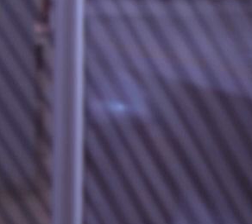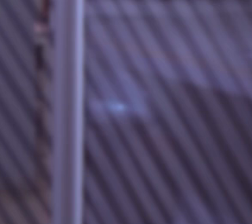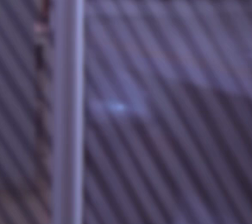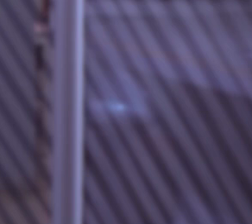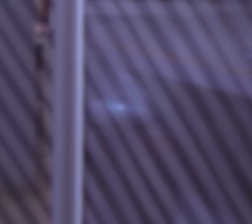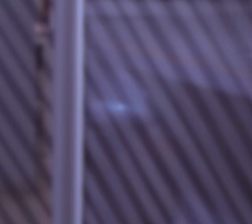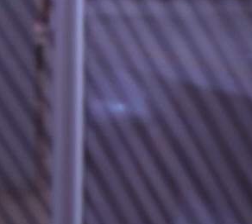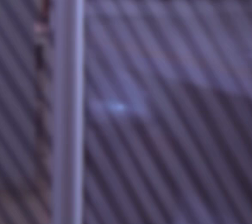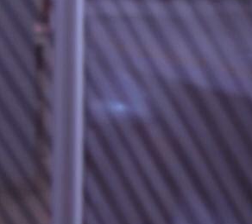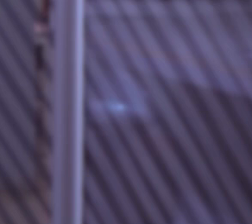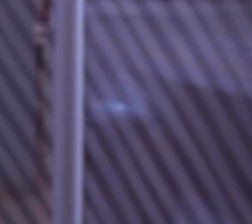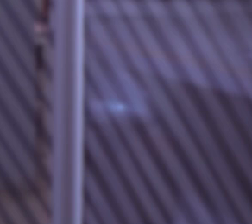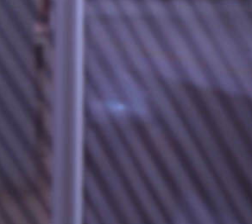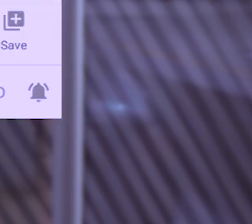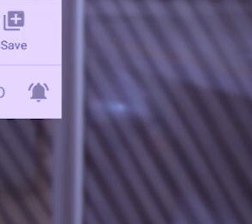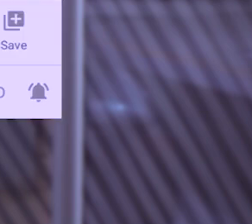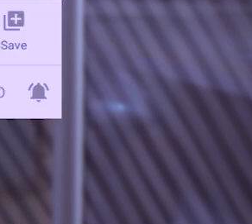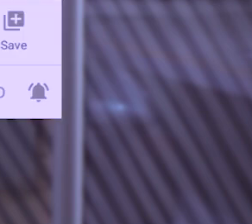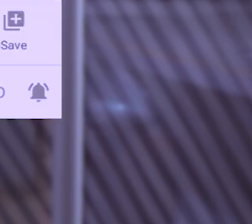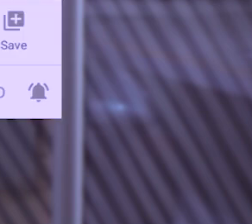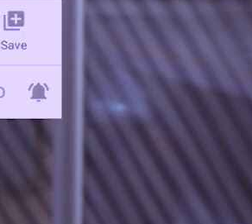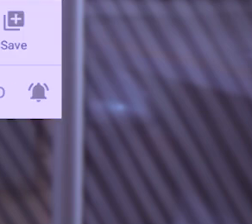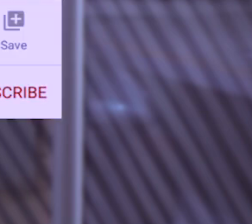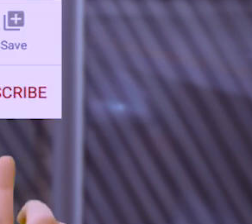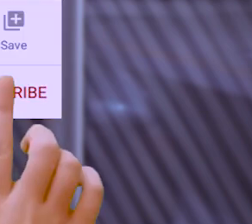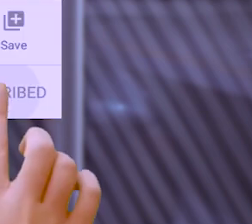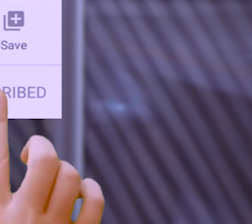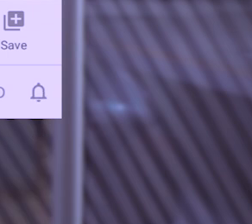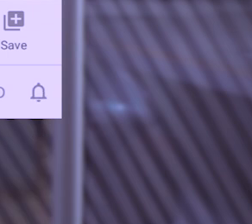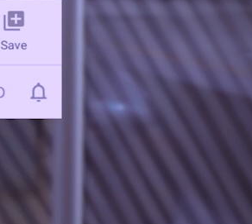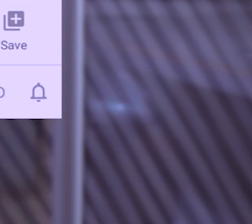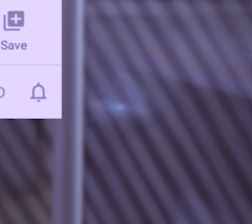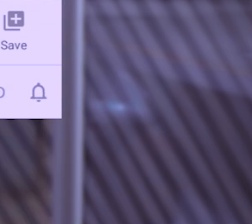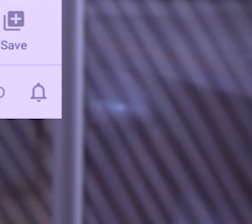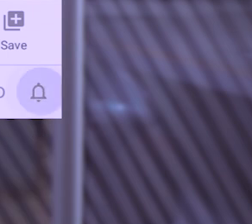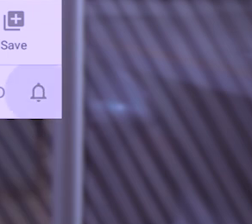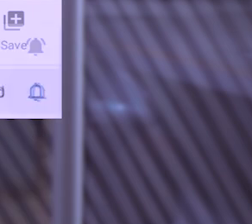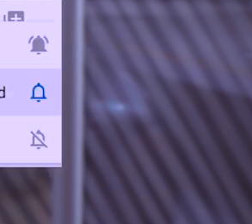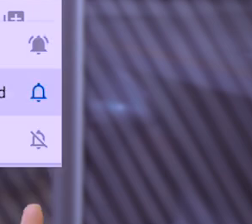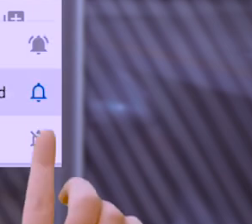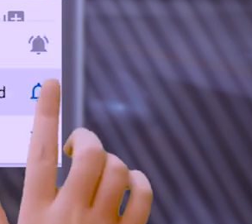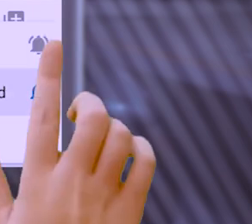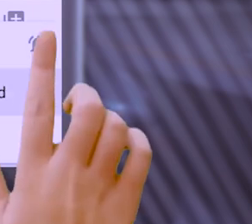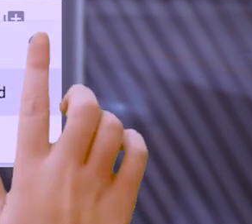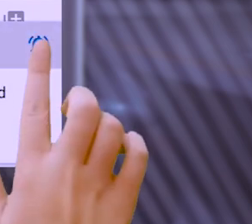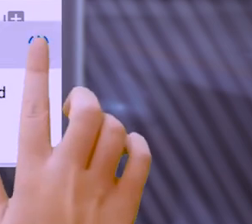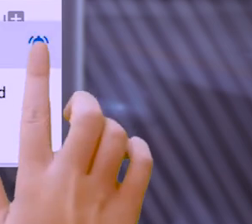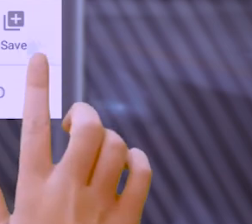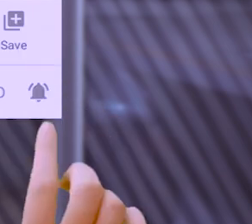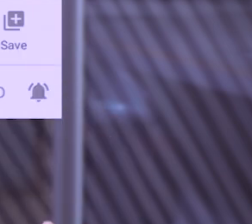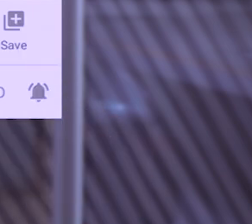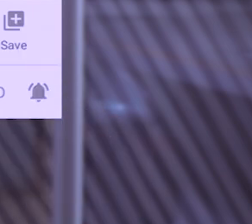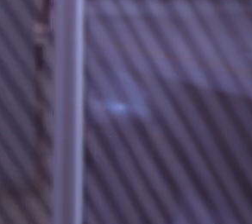Para obter mais informações, não se esqueça de curtir e subscrever no canal social media Gemen TV e clique também no botão